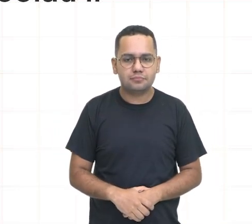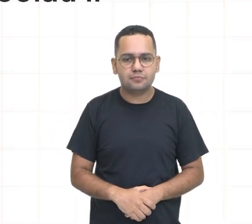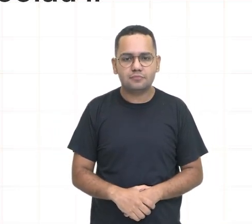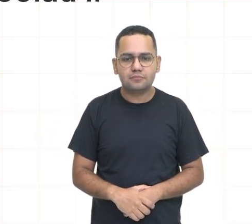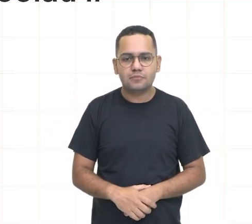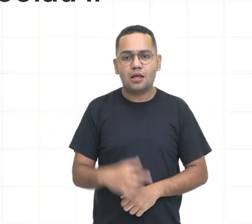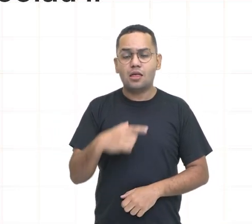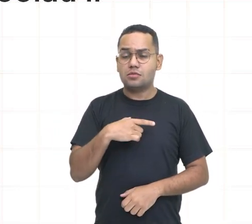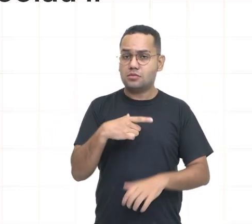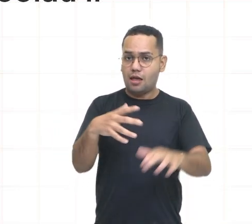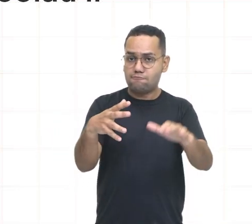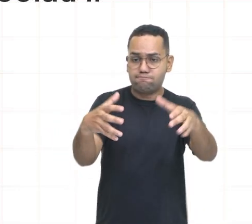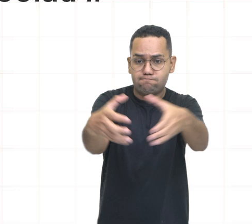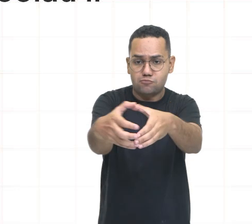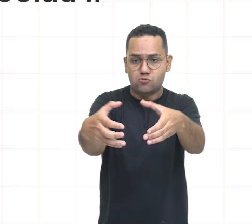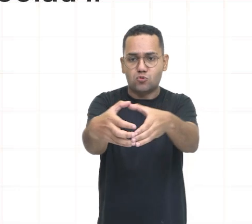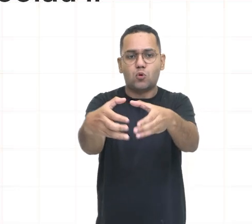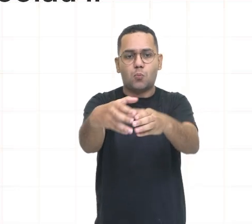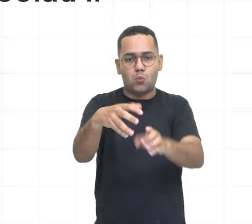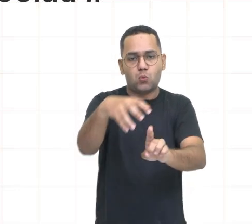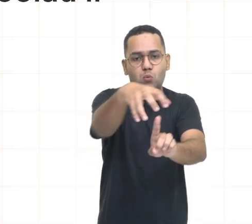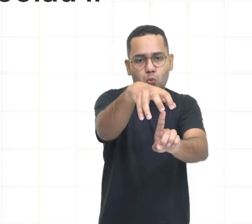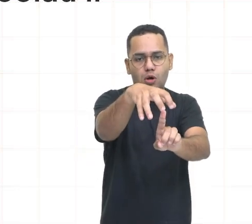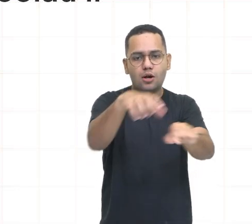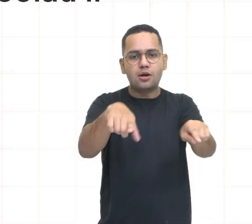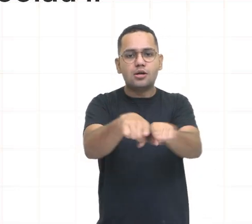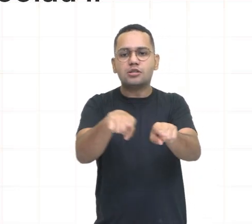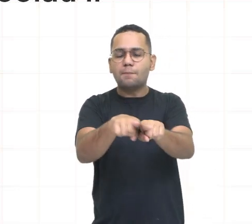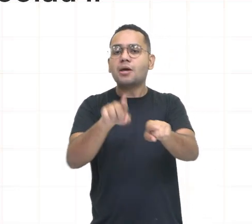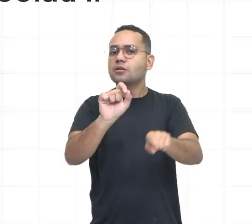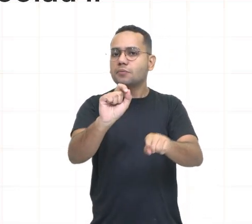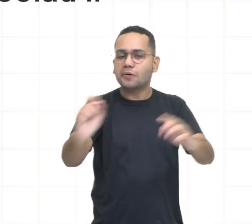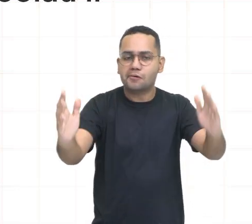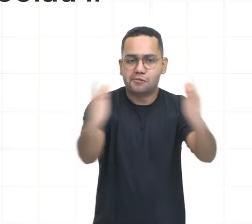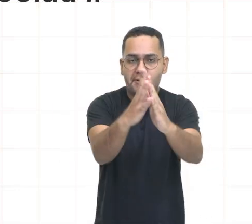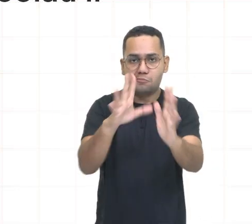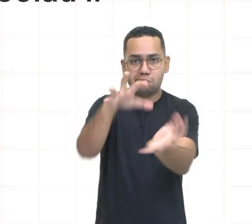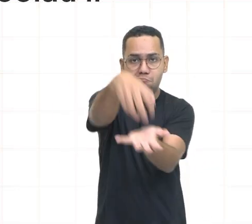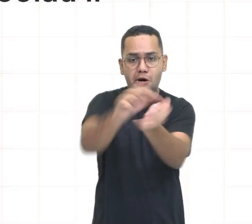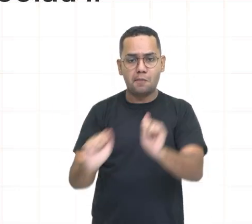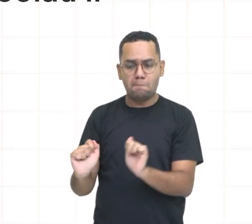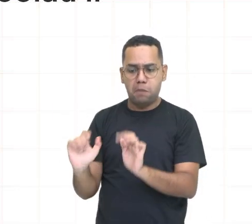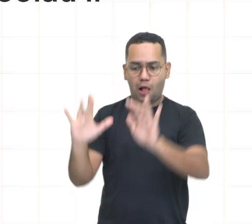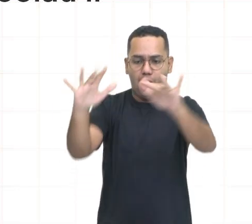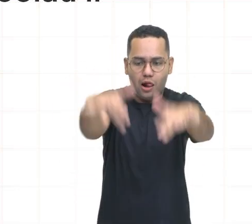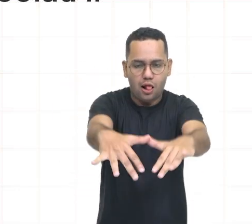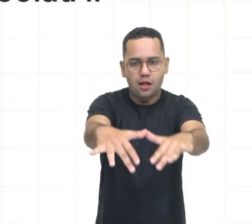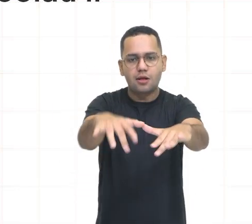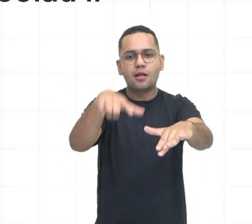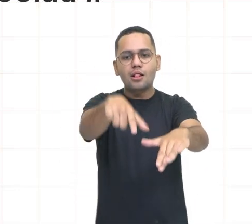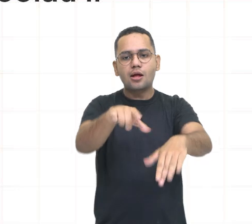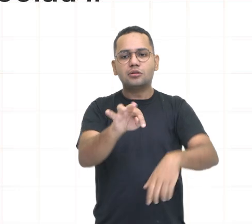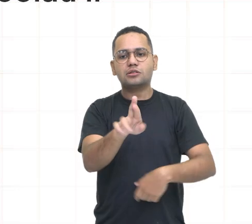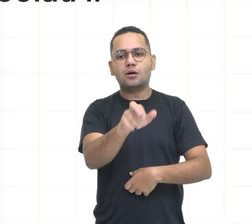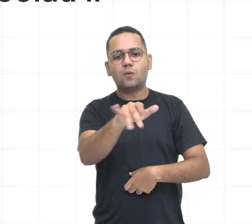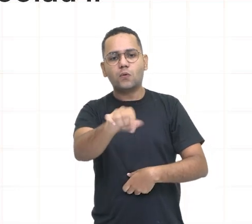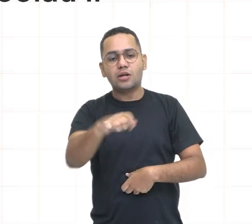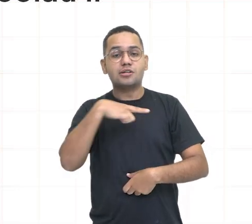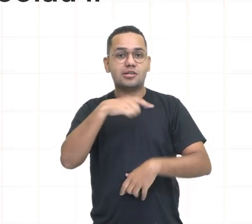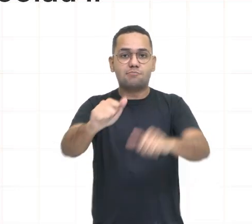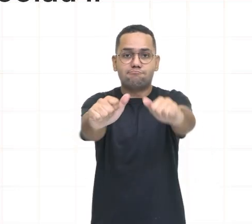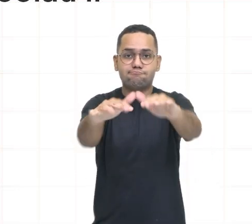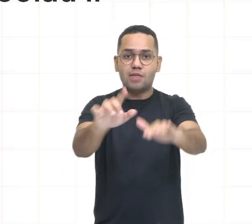participação de tropas do czar e resultou na invasão do palácio de Tauride, onde se reunia a Duma.